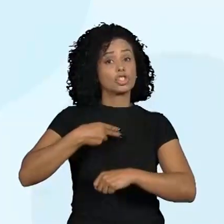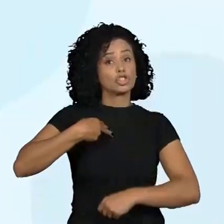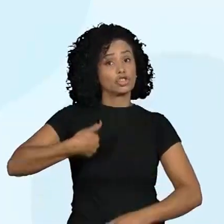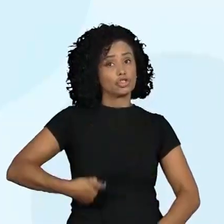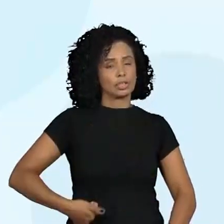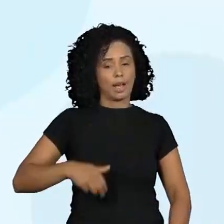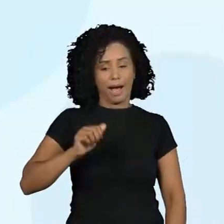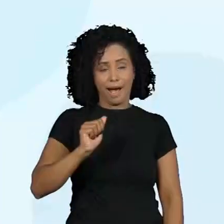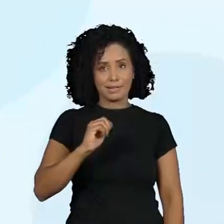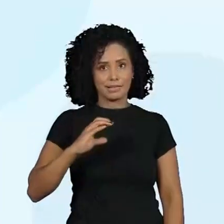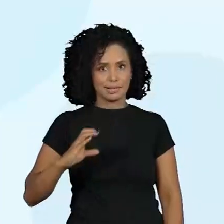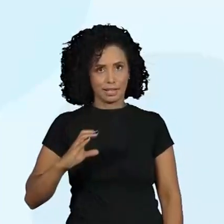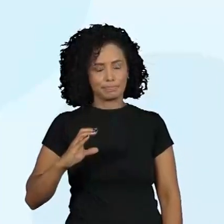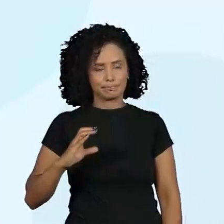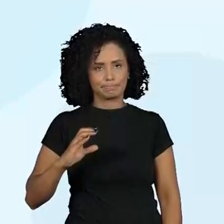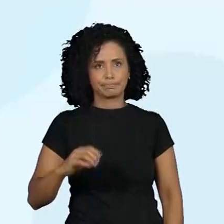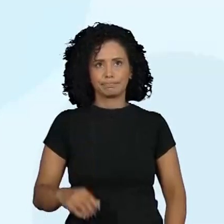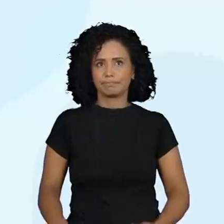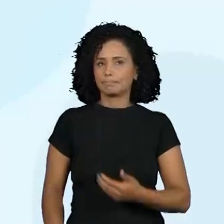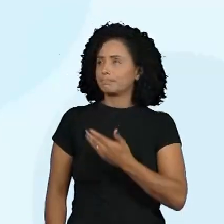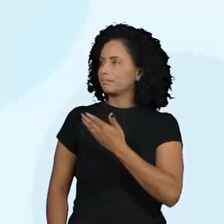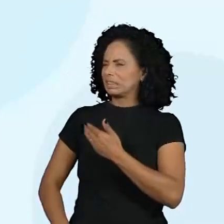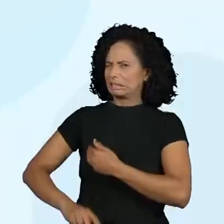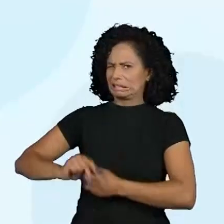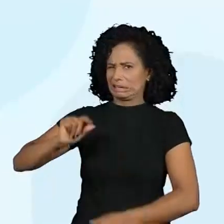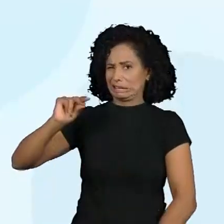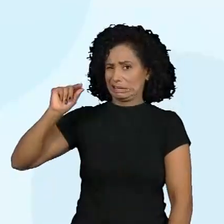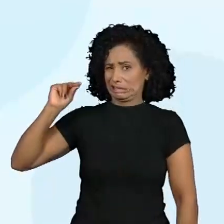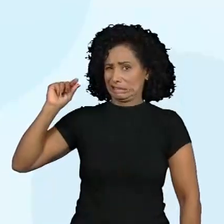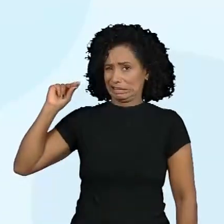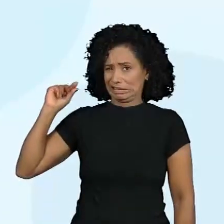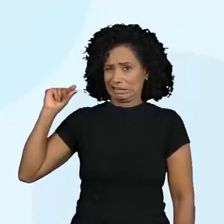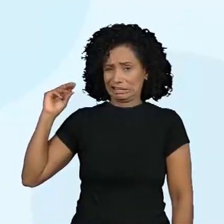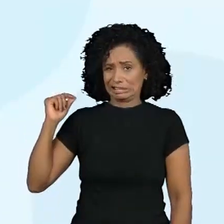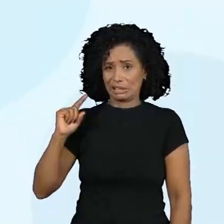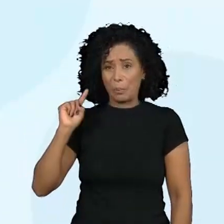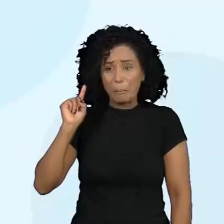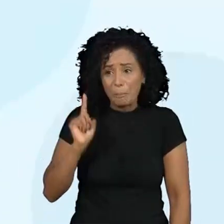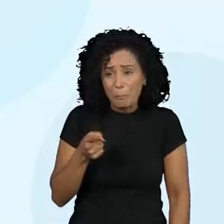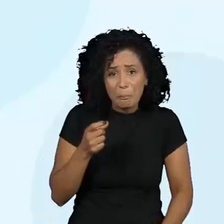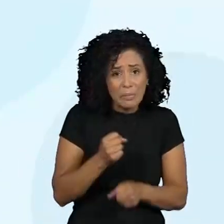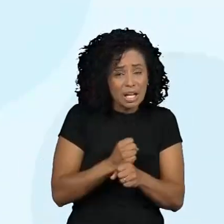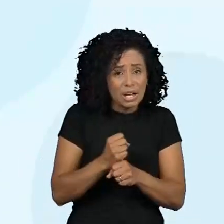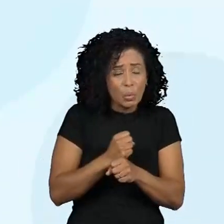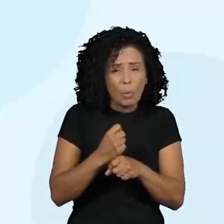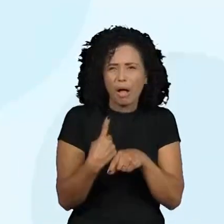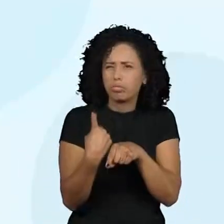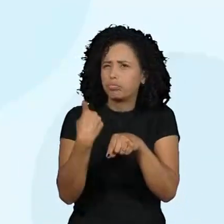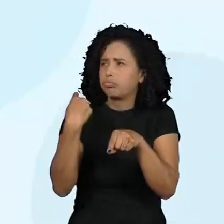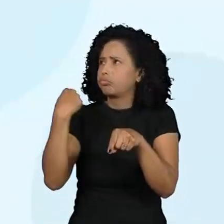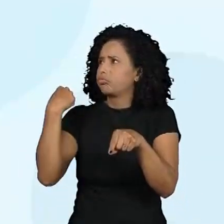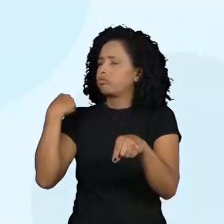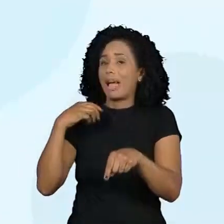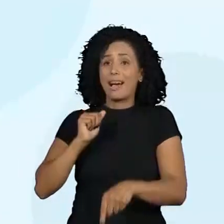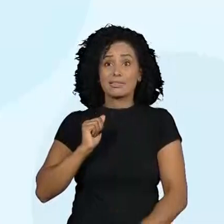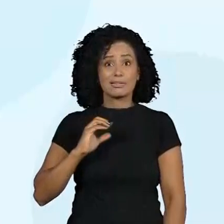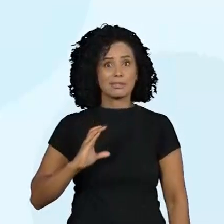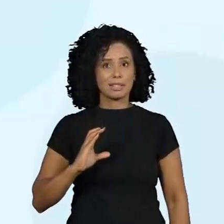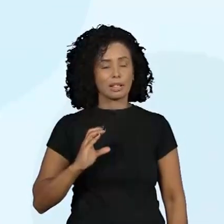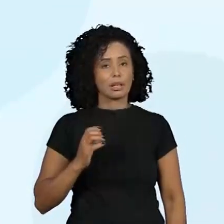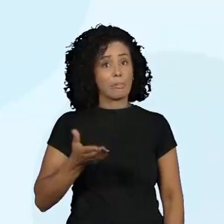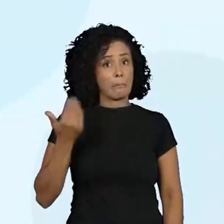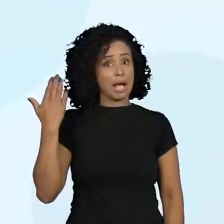de Cristo. Olha, então é um brinquedo bem antigo. E quando ela surgiu, não tinha nada de brincadeira, hein?